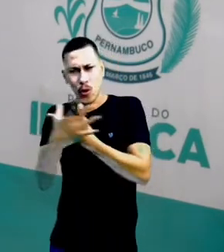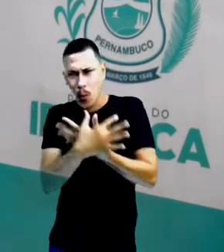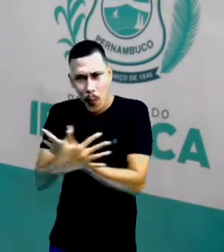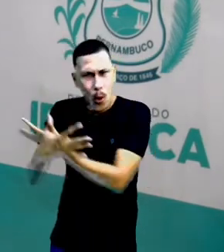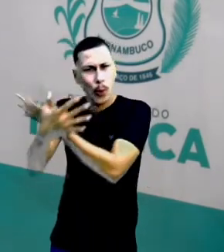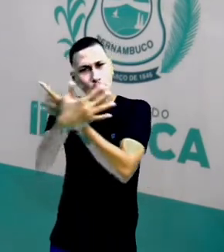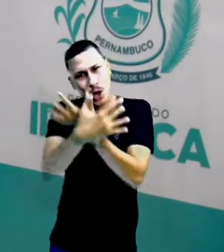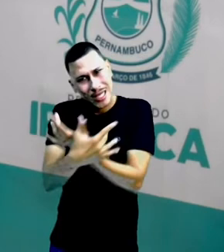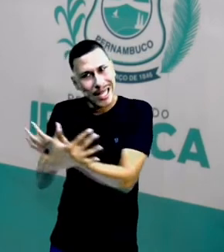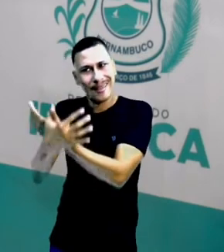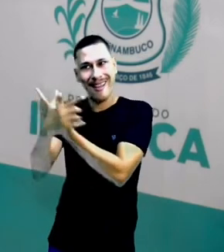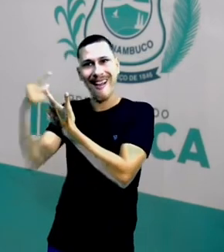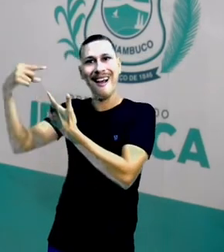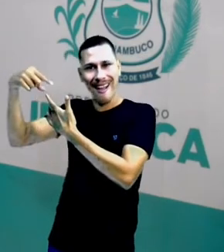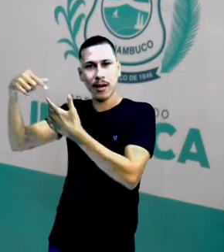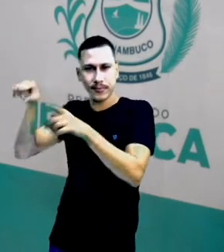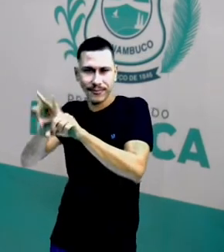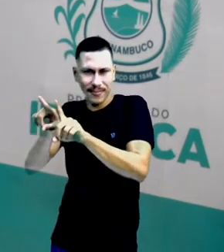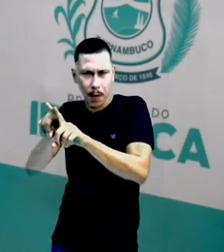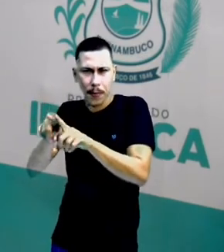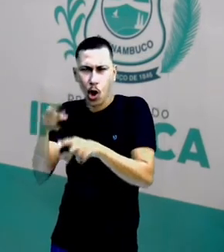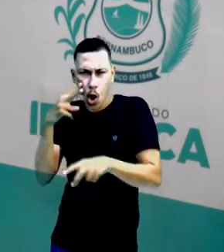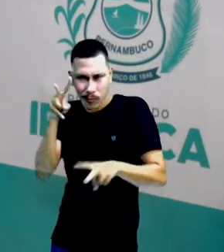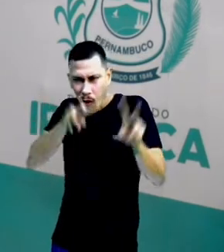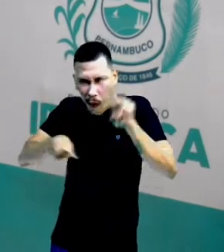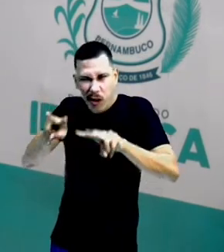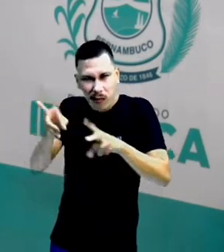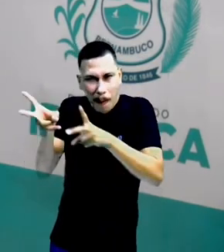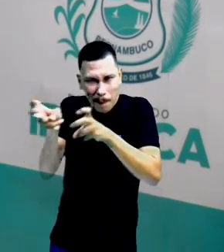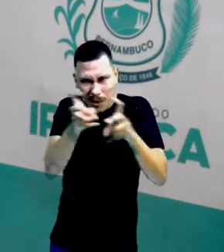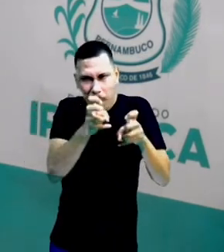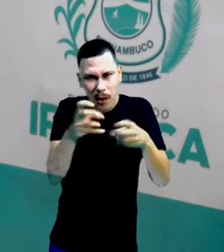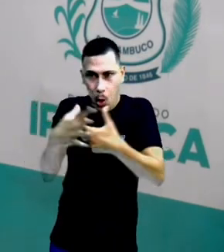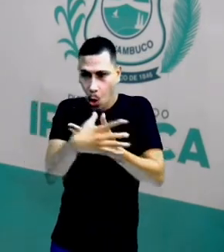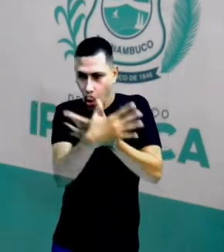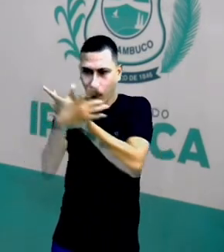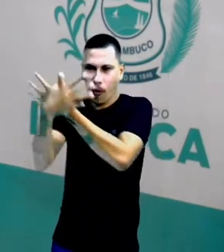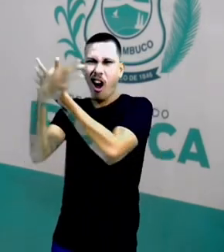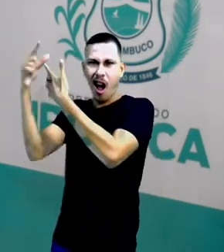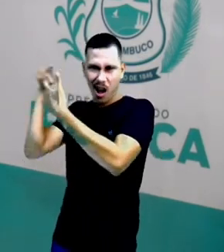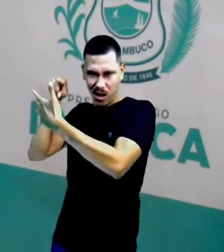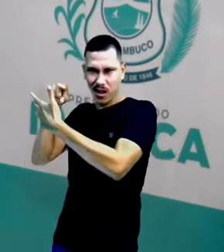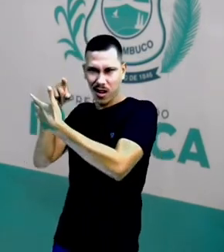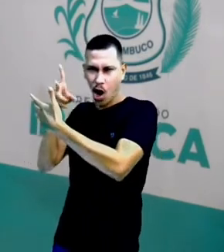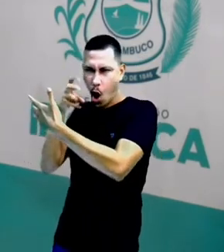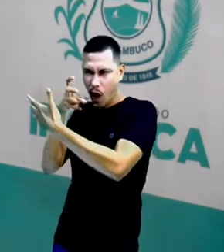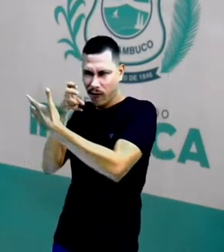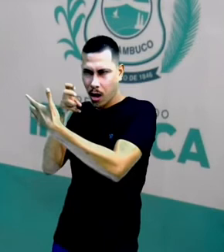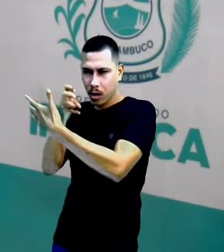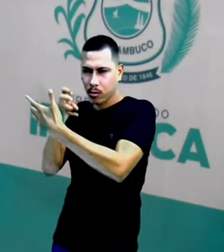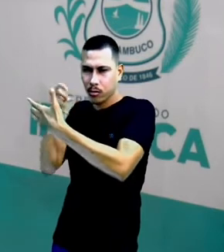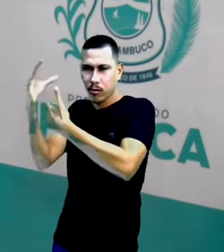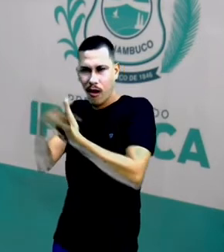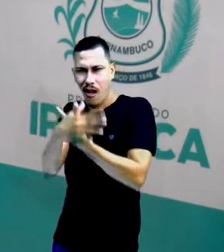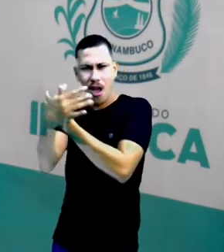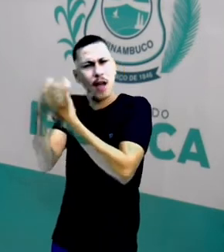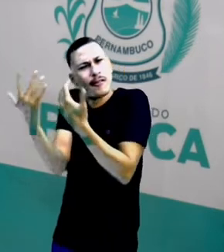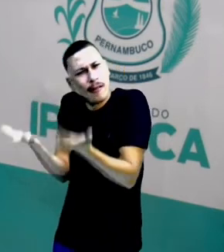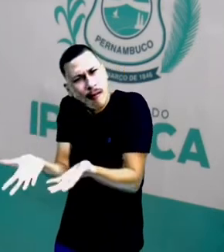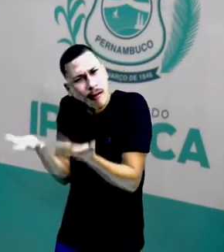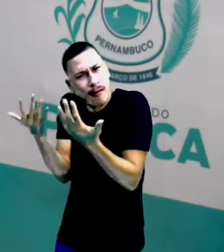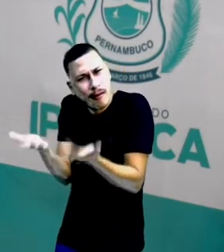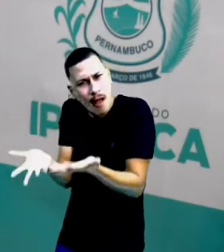borboleta, né? A borboleta, já observaram uma borboleta voando, não é? Ela é leve, ela